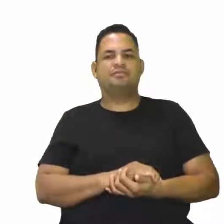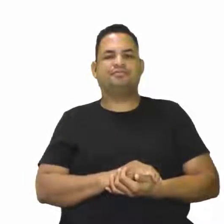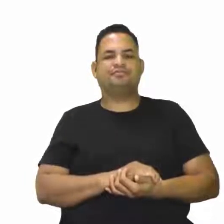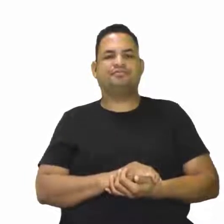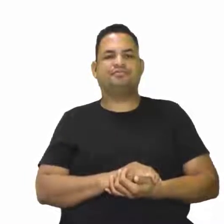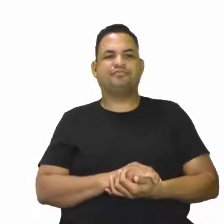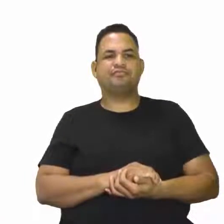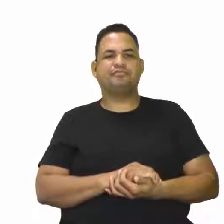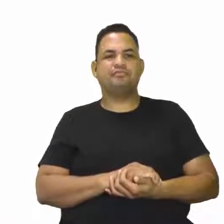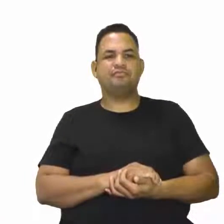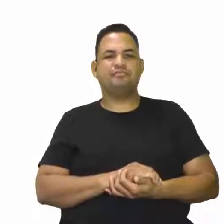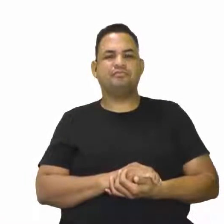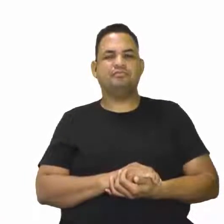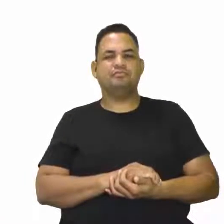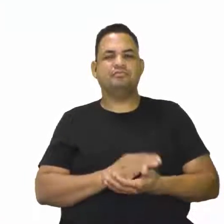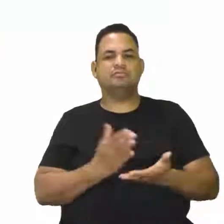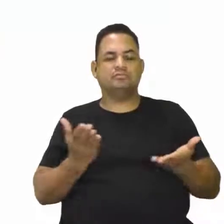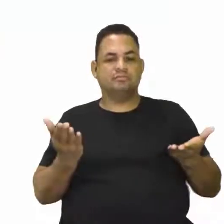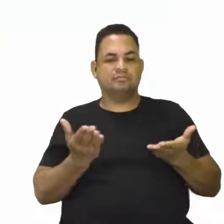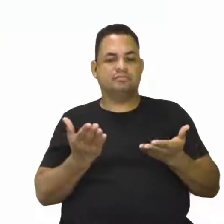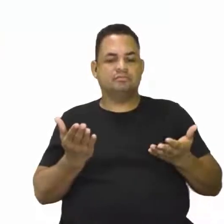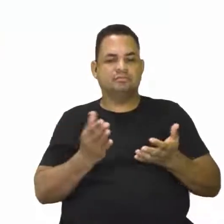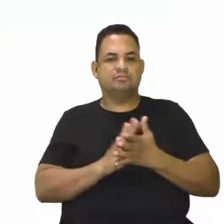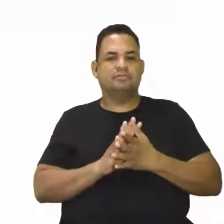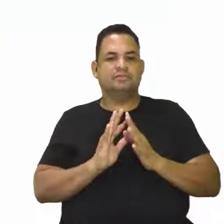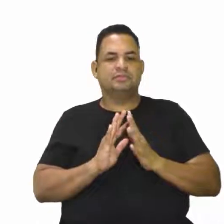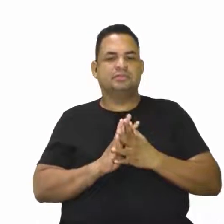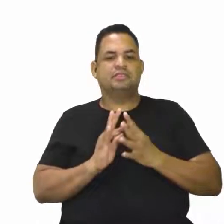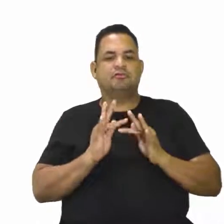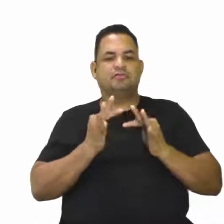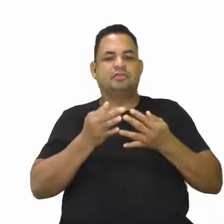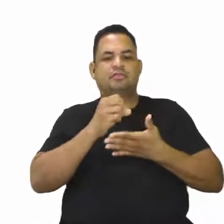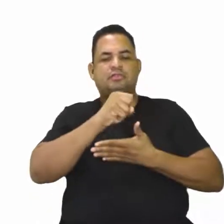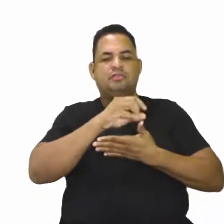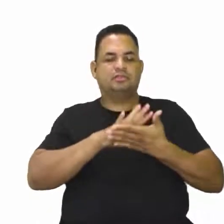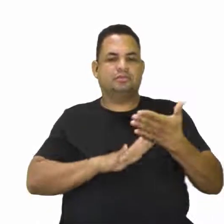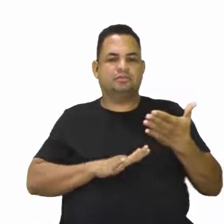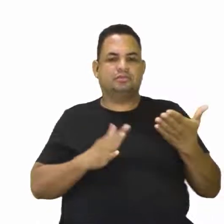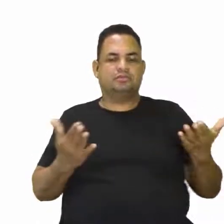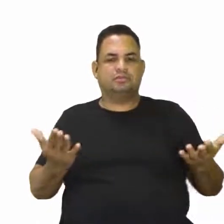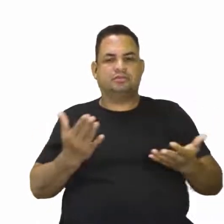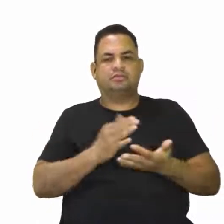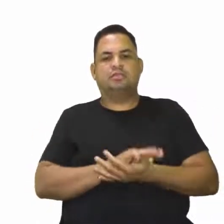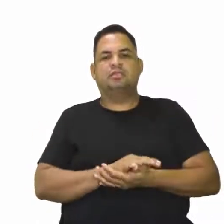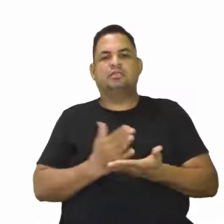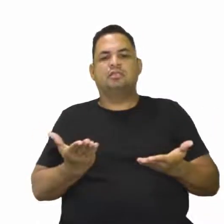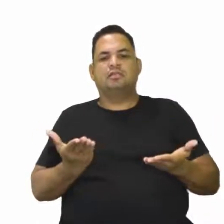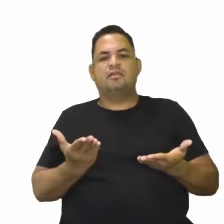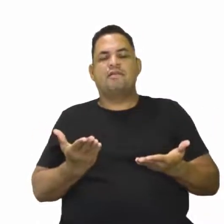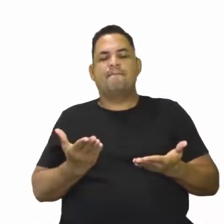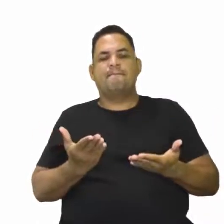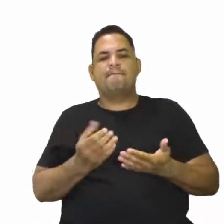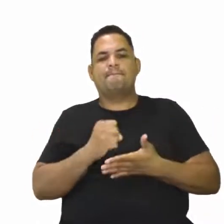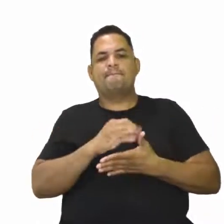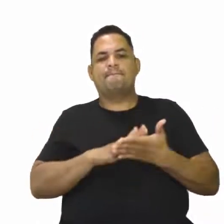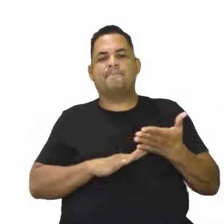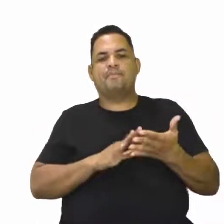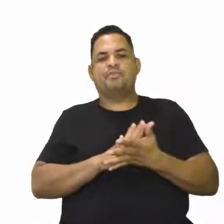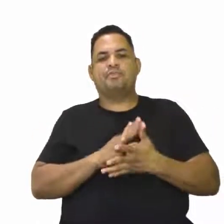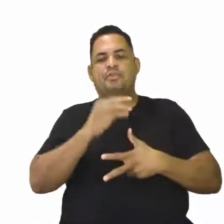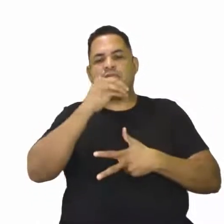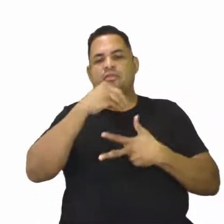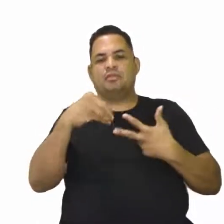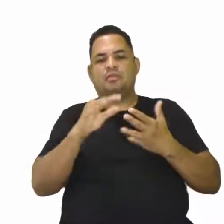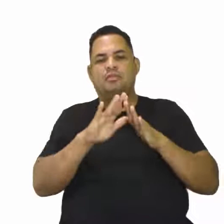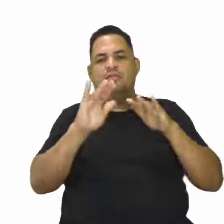aí. Então, vamos para a última questão, galerinha. Essa questão do Se Liga